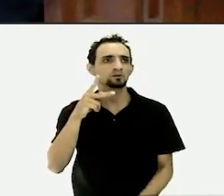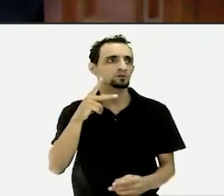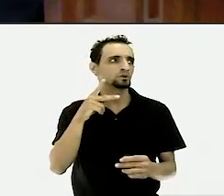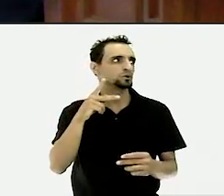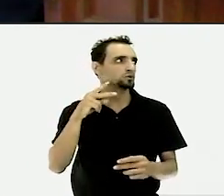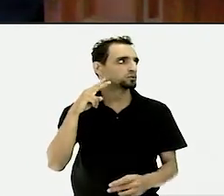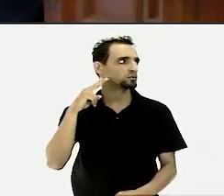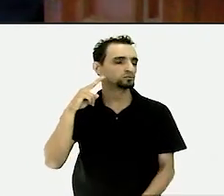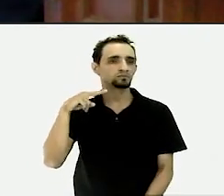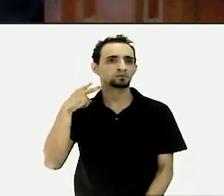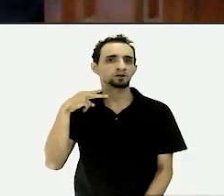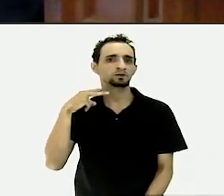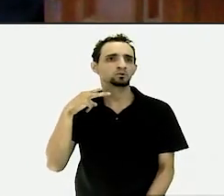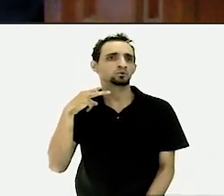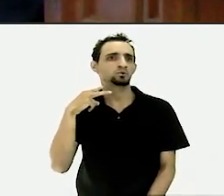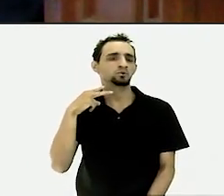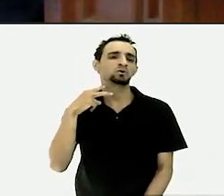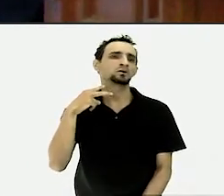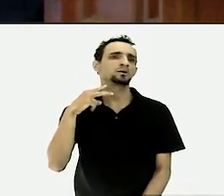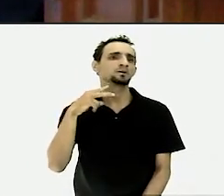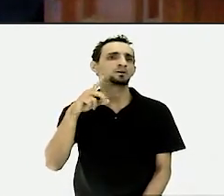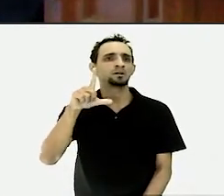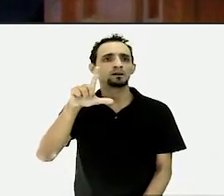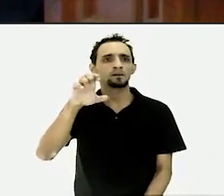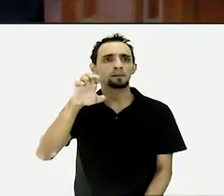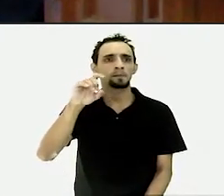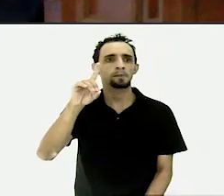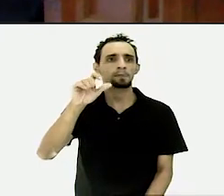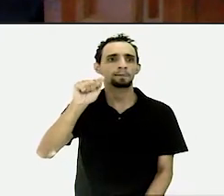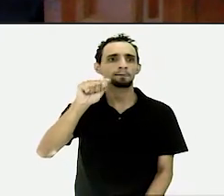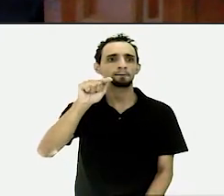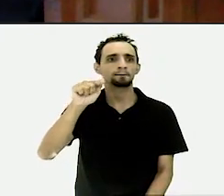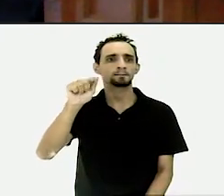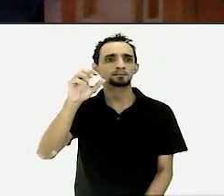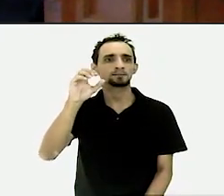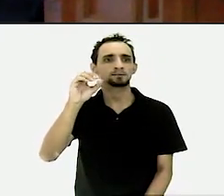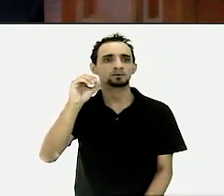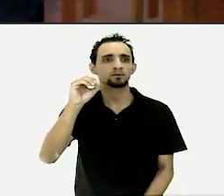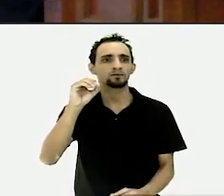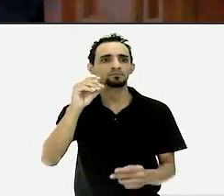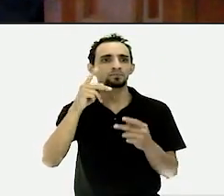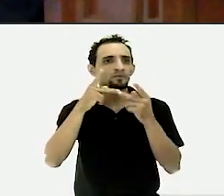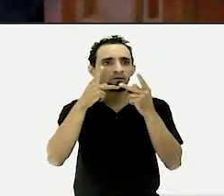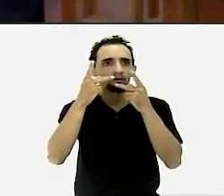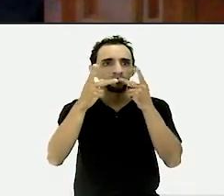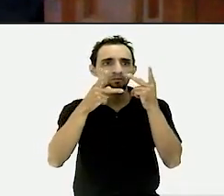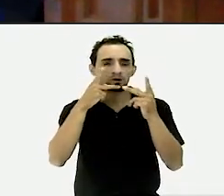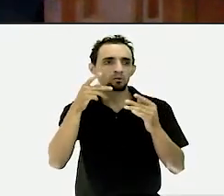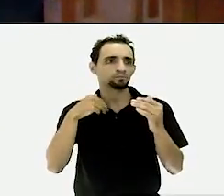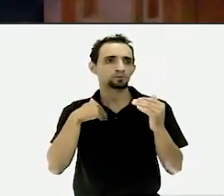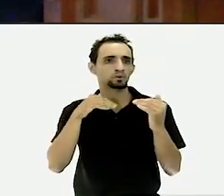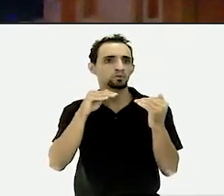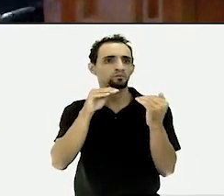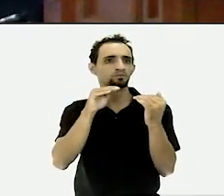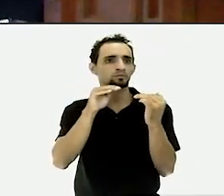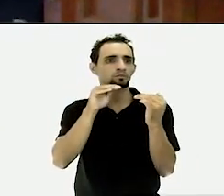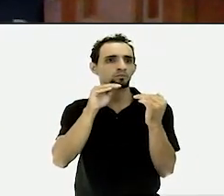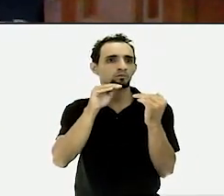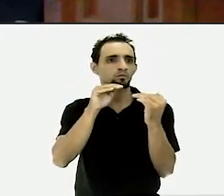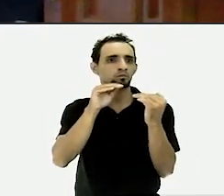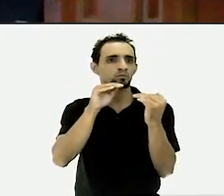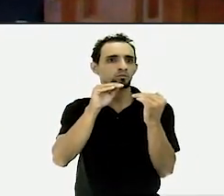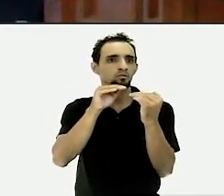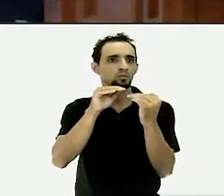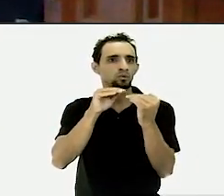A melhoria, é lógico que vai ser viável, vai ser bom para todos os comerciantes dali do local, mas tirar